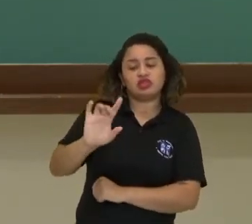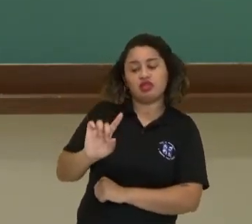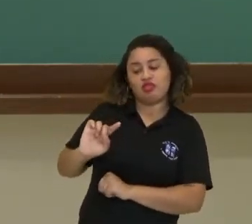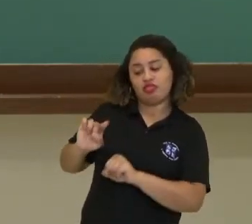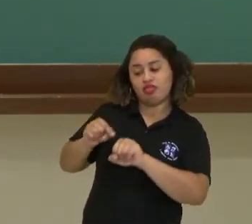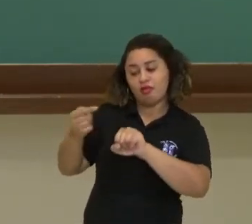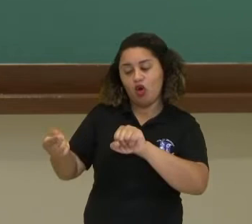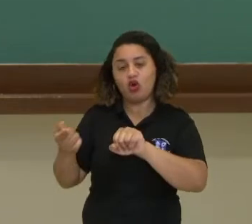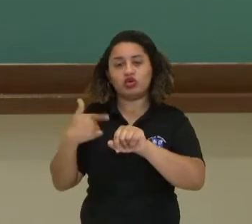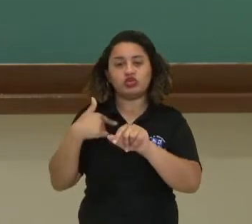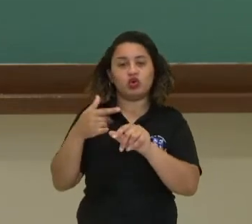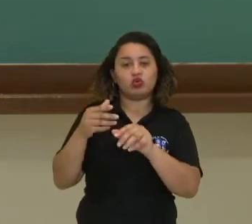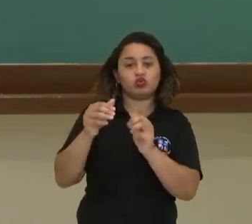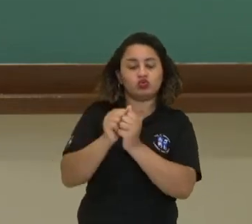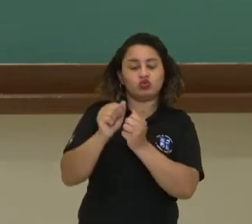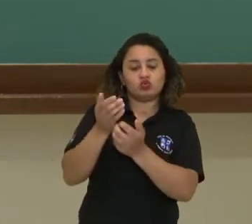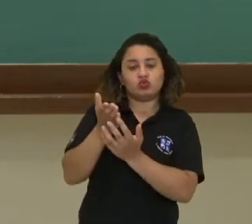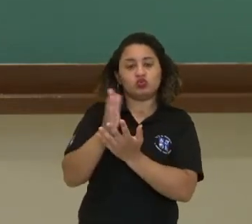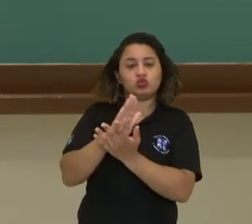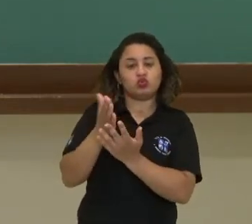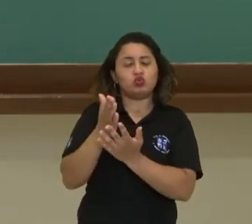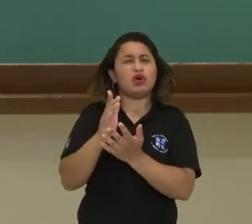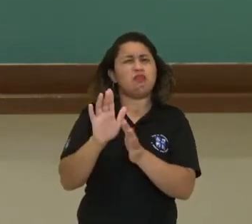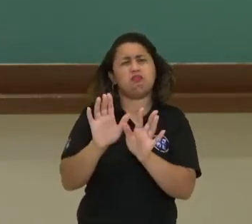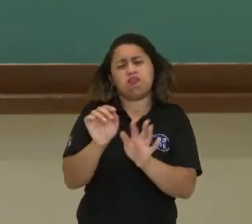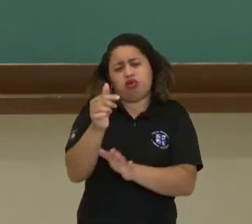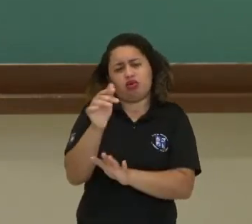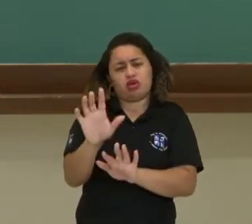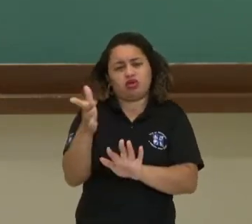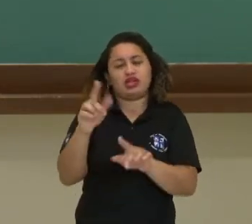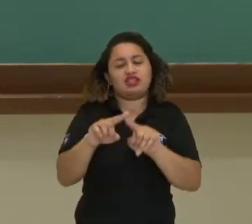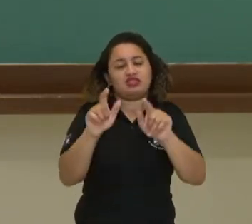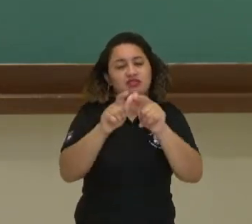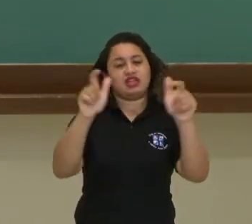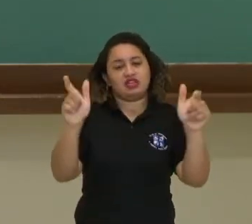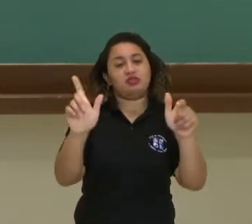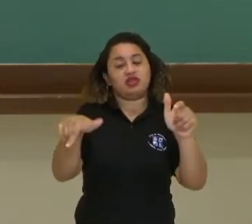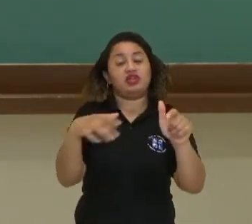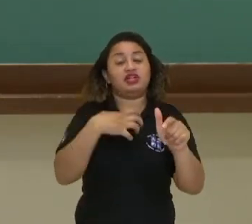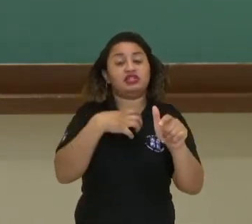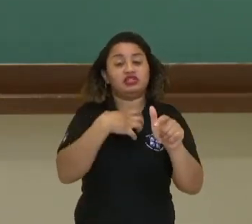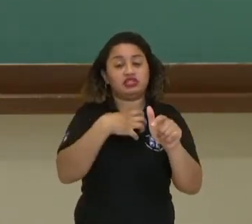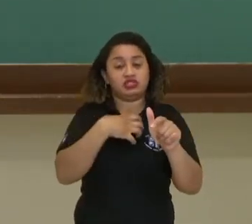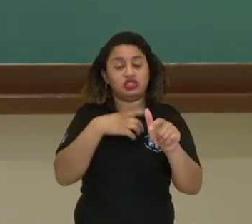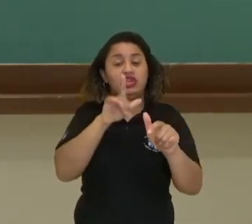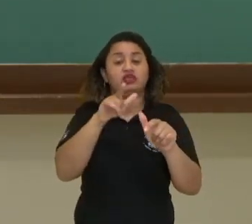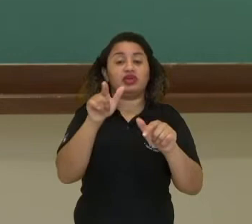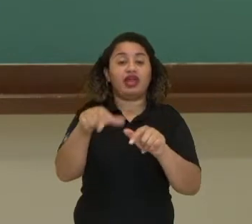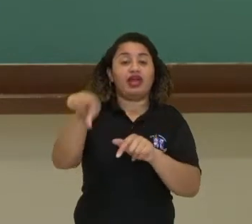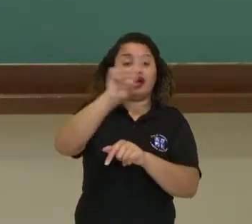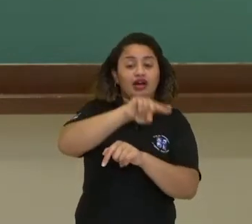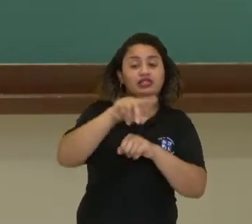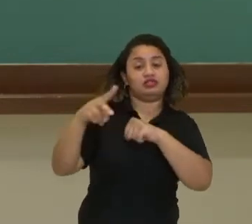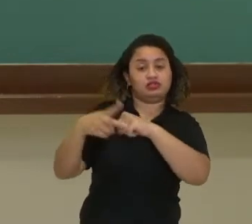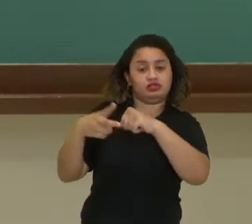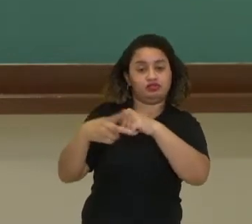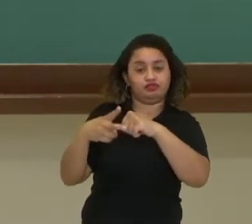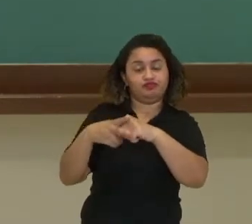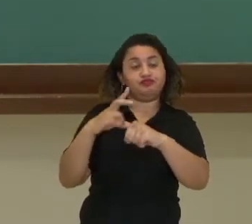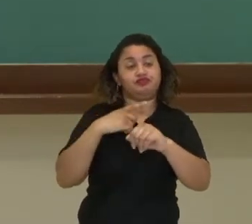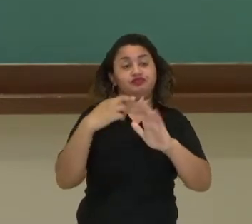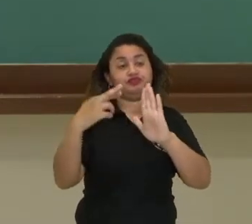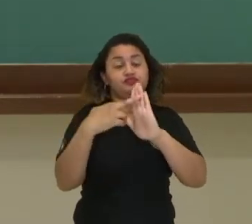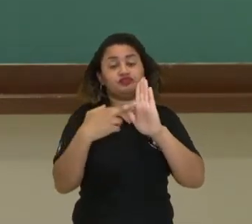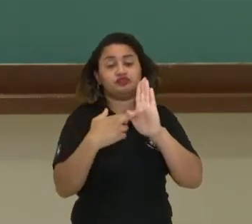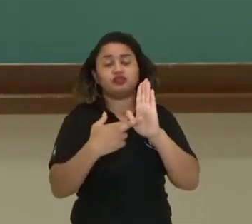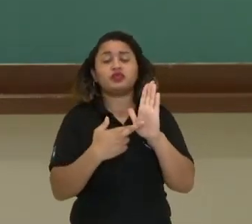ou no meio O que é bem menos mas a maioria ocorre em própria e aí a gente tem regras que vão